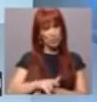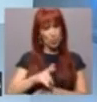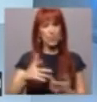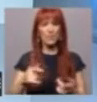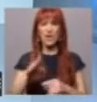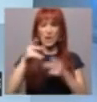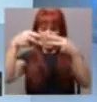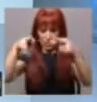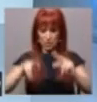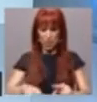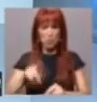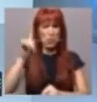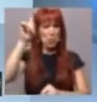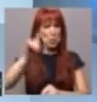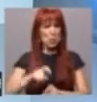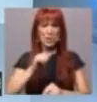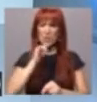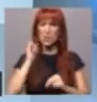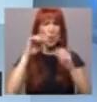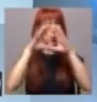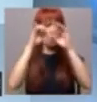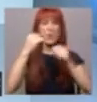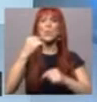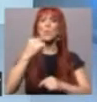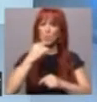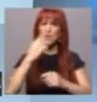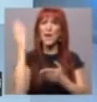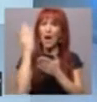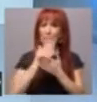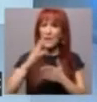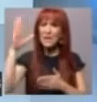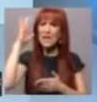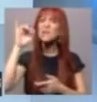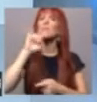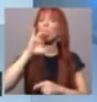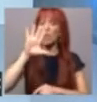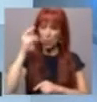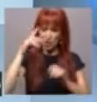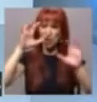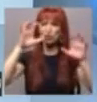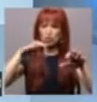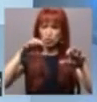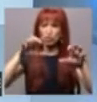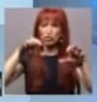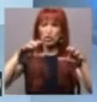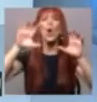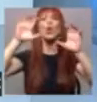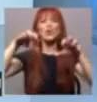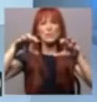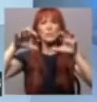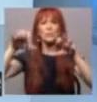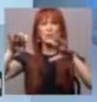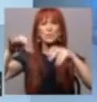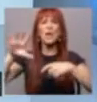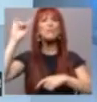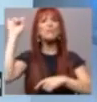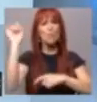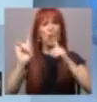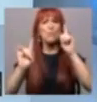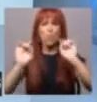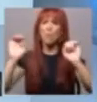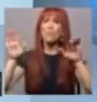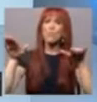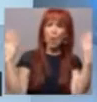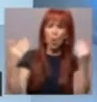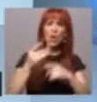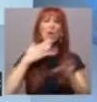Na região sul, um dia já com período de céu muito nublado, a partir da tarde já a ocorrência de período de chuva ou aguaceiros, a possibilidade da ocorrência de trovoada. O